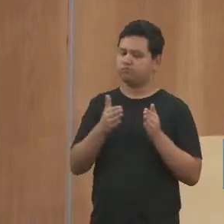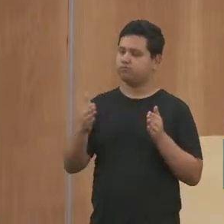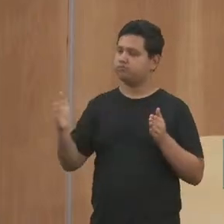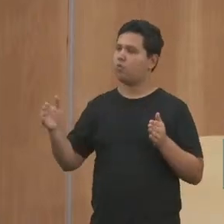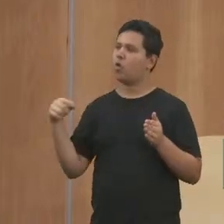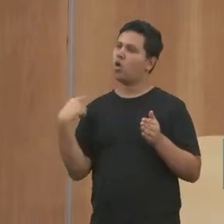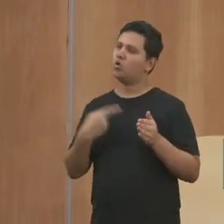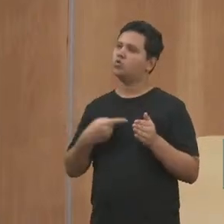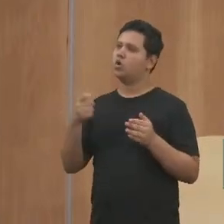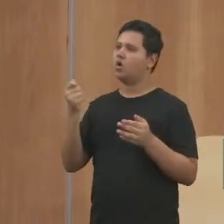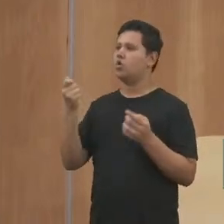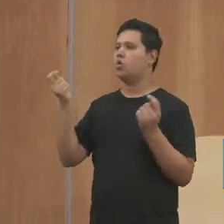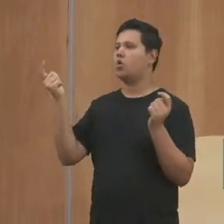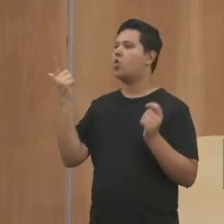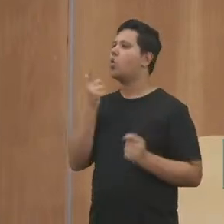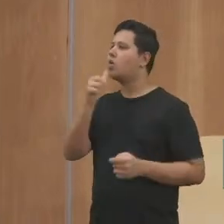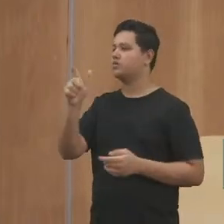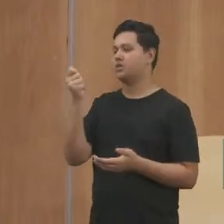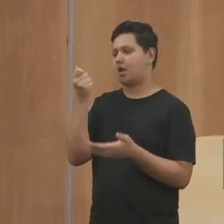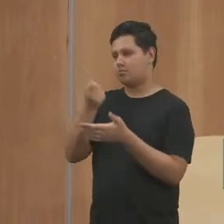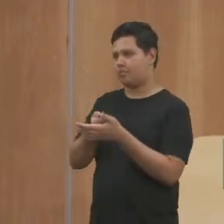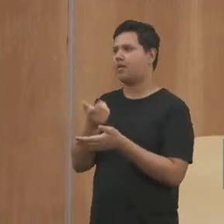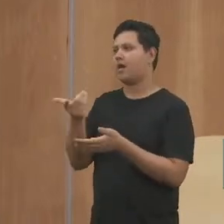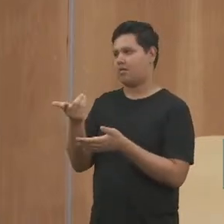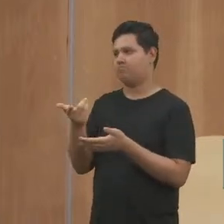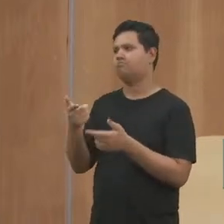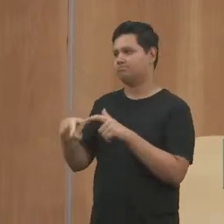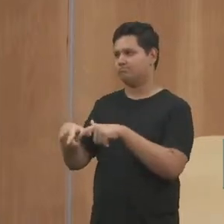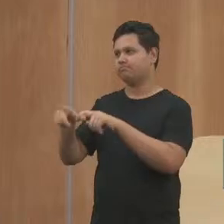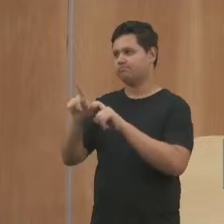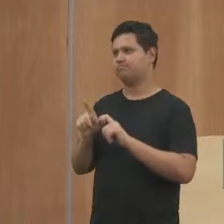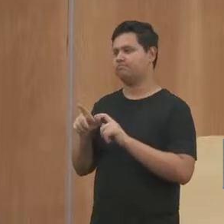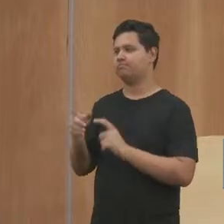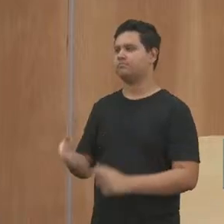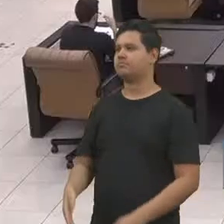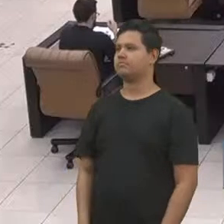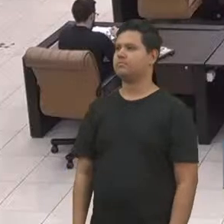conseguimos sanar esse déficit. Agradeço a pergunta, que é bem importante.